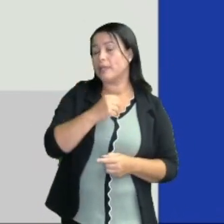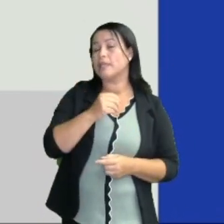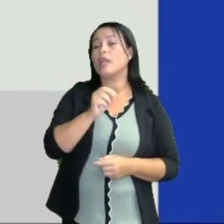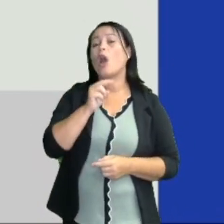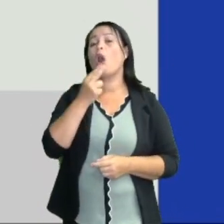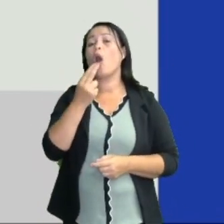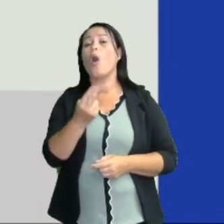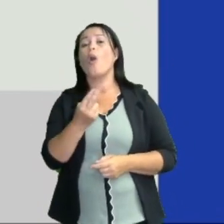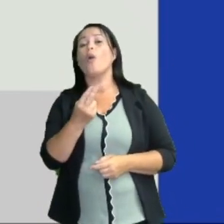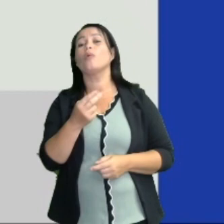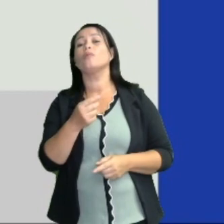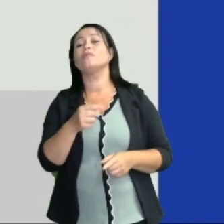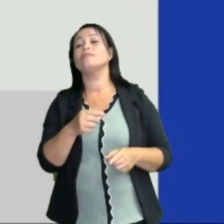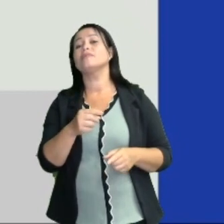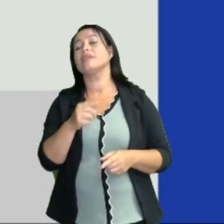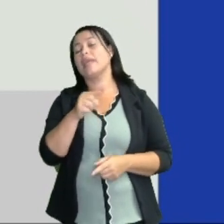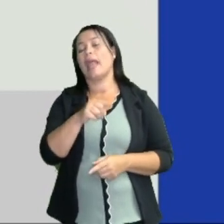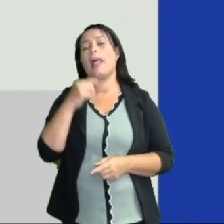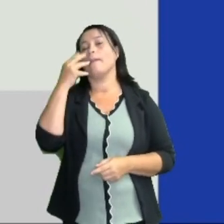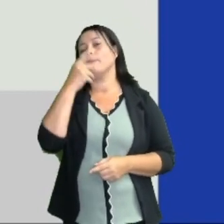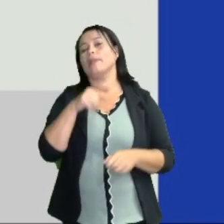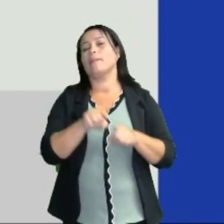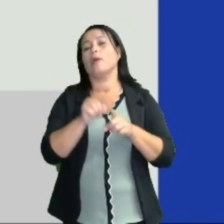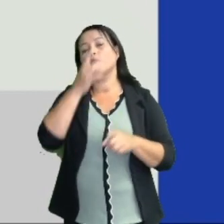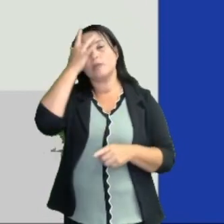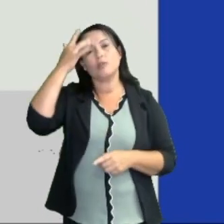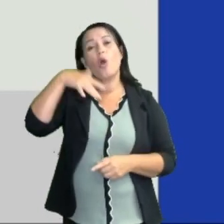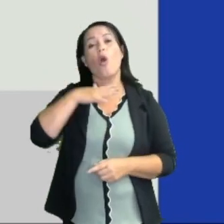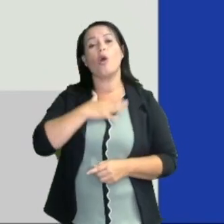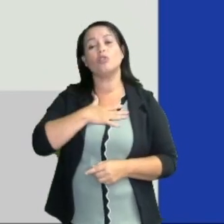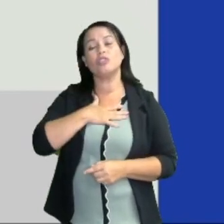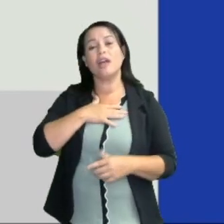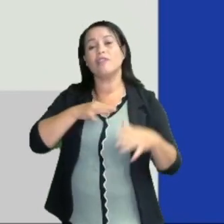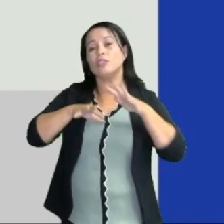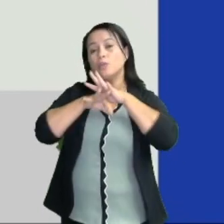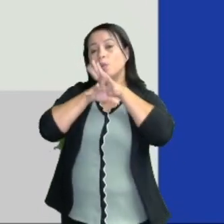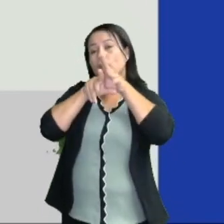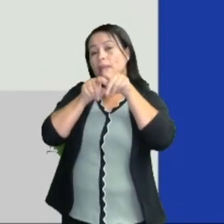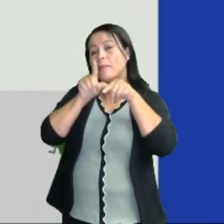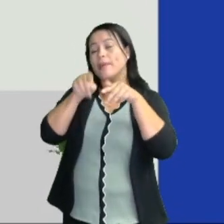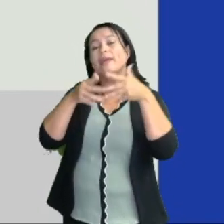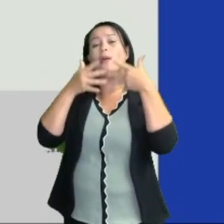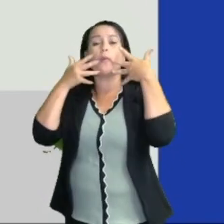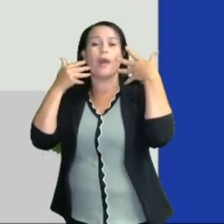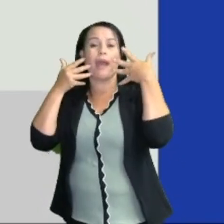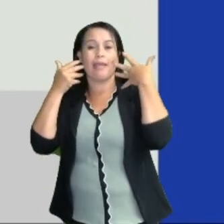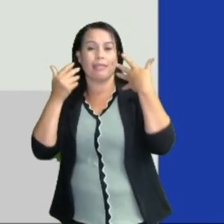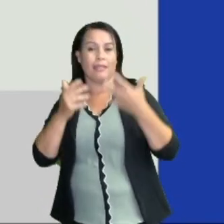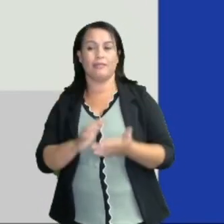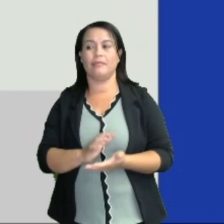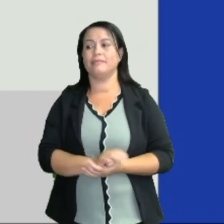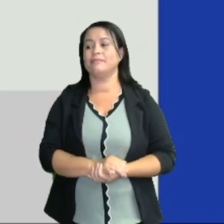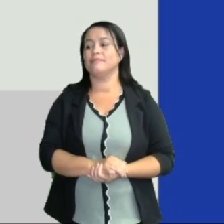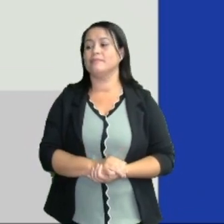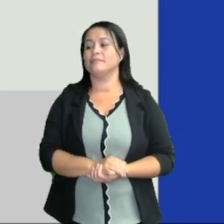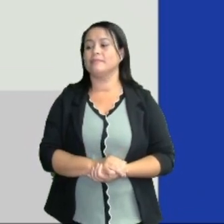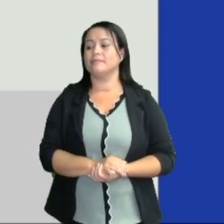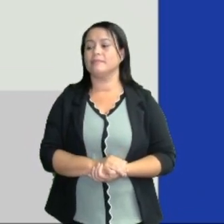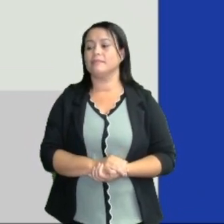dizer que Duda é uma menina bonita. Ou todos gostavam do animal de estimação da Duda, que é uma gata.